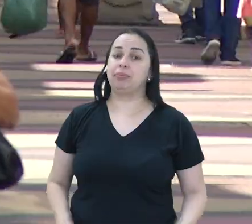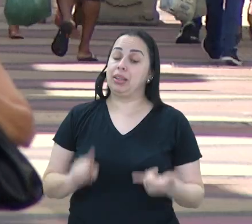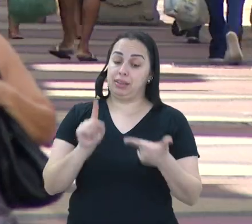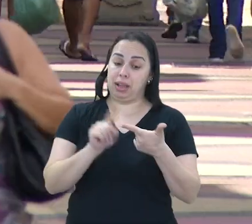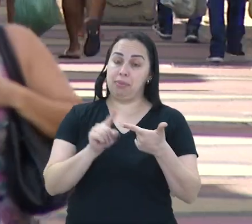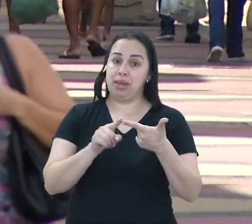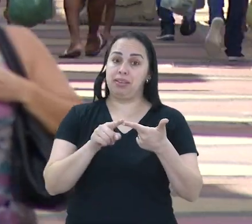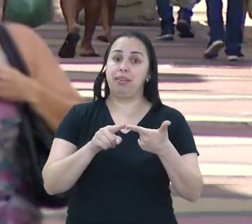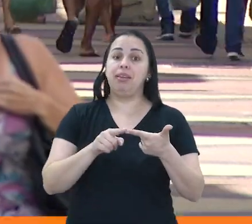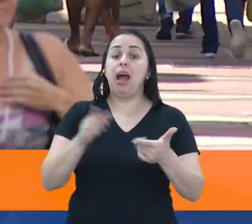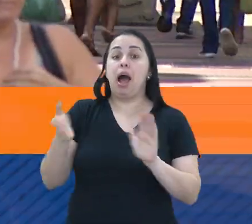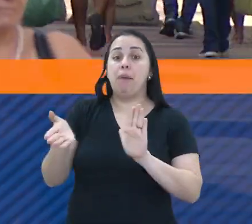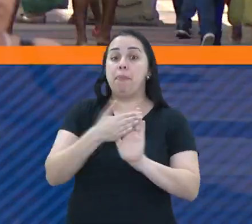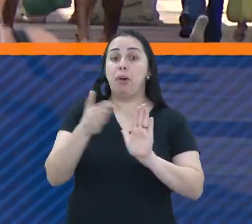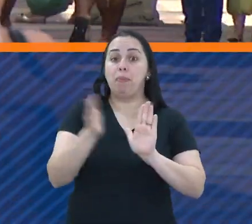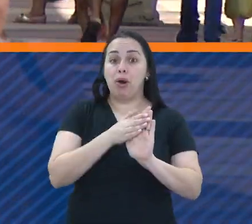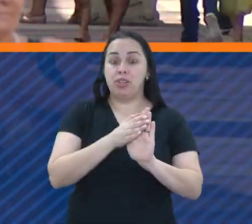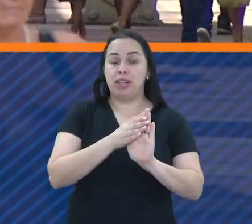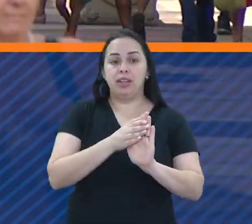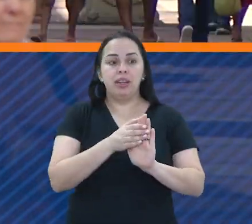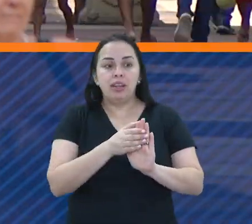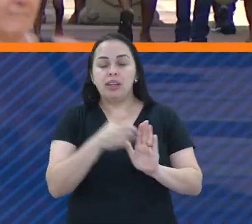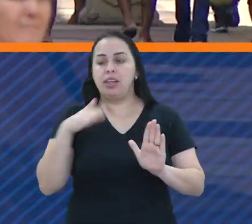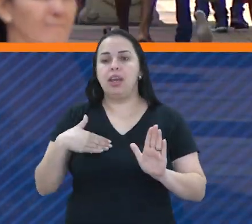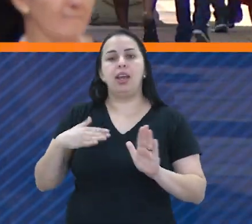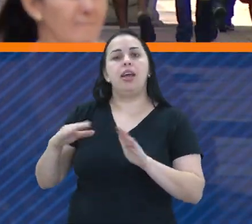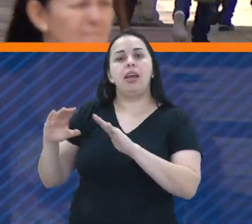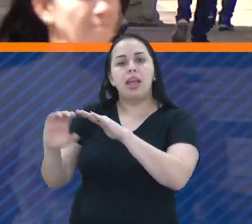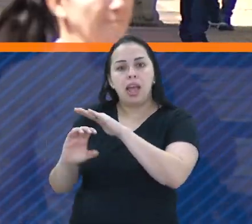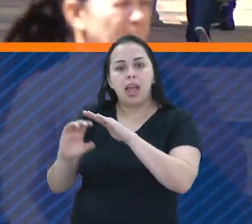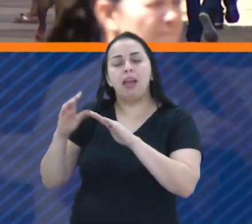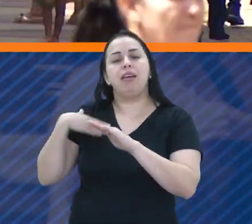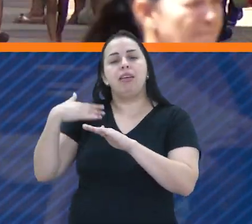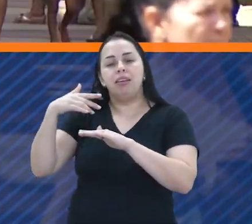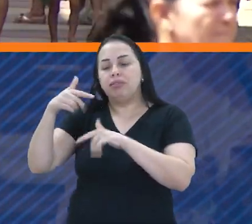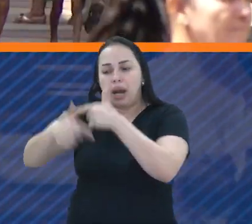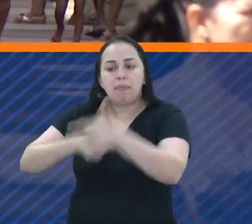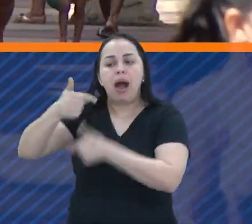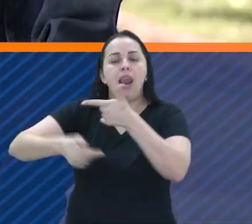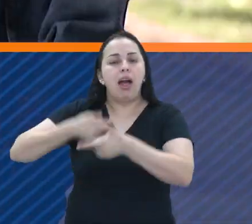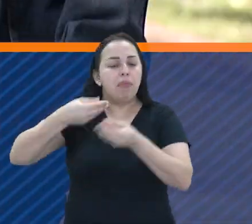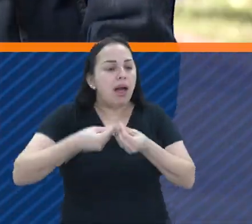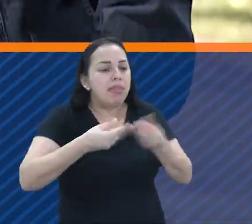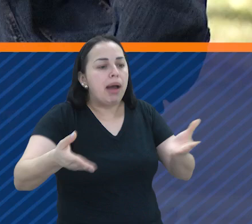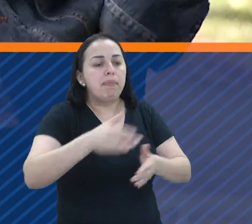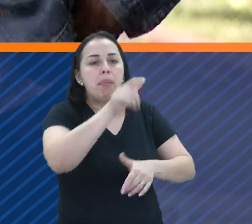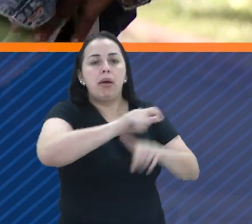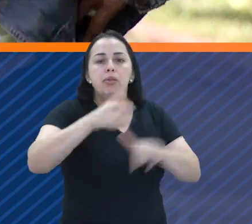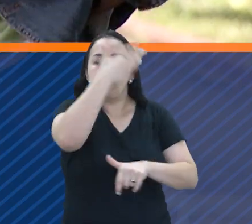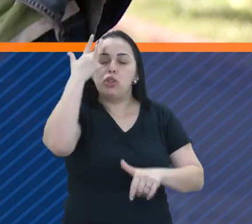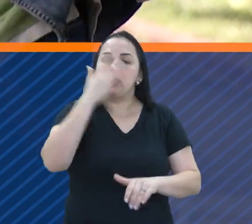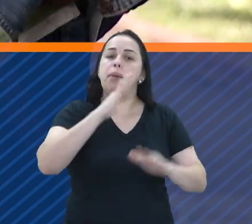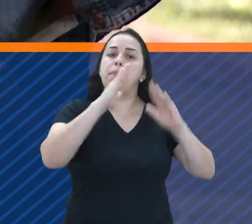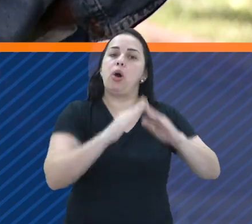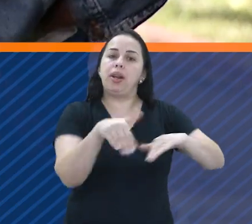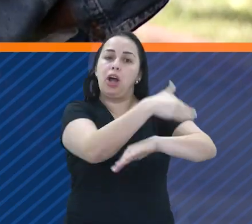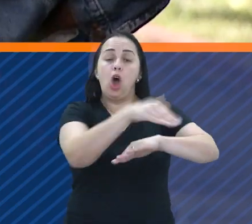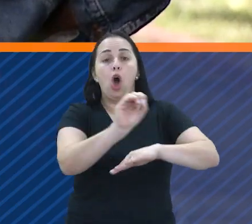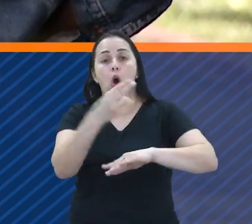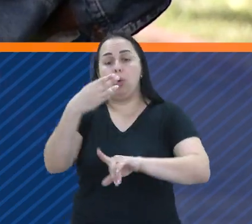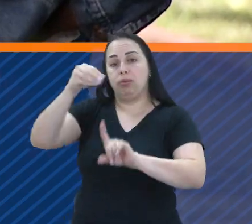Prefeitura. Na mesma linha, segue na pauta a proposta que institui uma política municipal de trabalho digno para pessoas em situação de rua